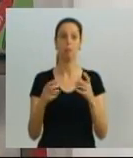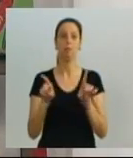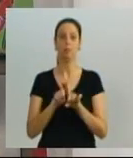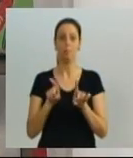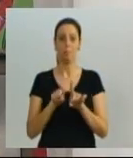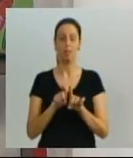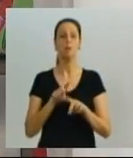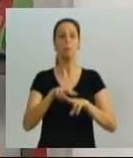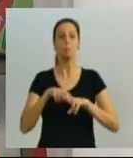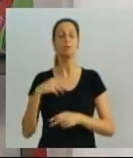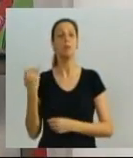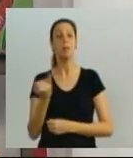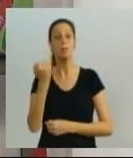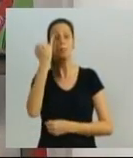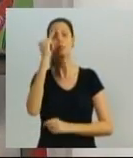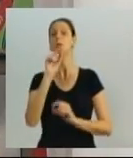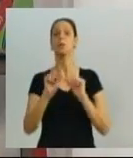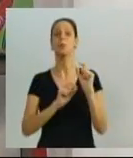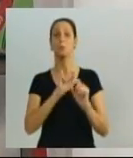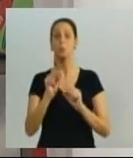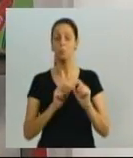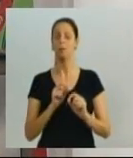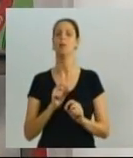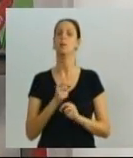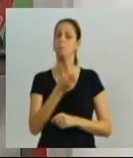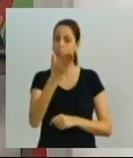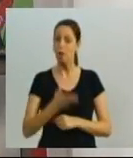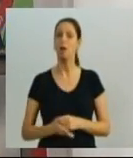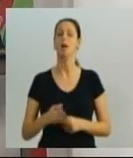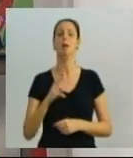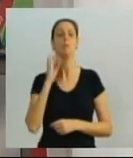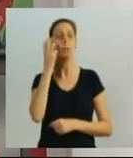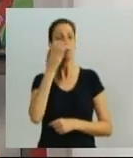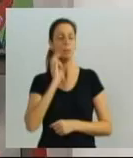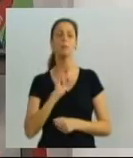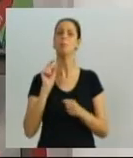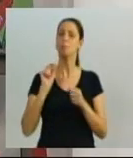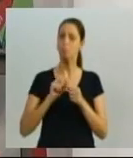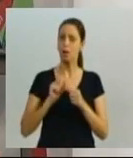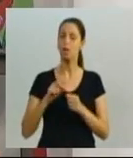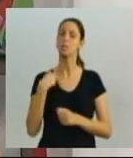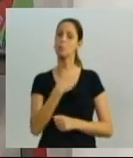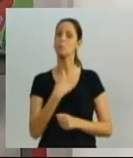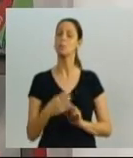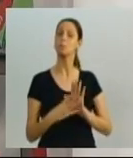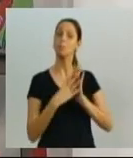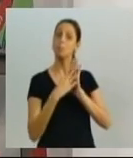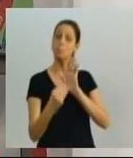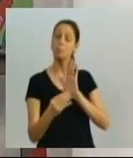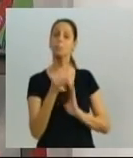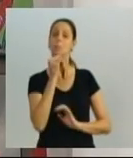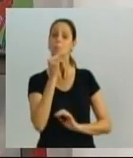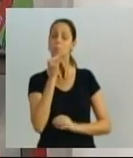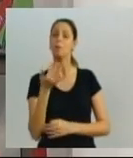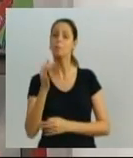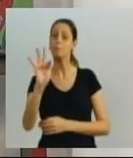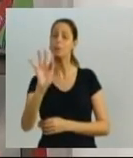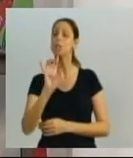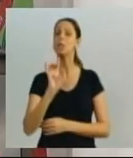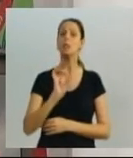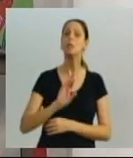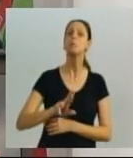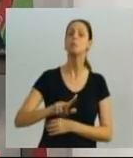E é importante, Vanderlei, façam isso. Vamos dar um exemplo, né, para a federação, não só na festa,